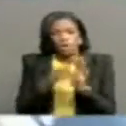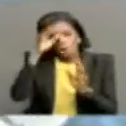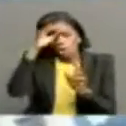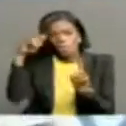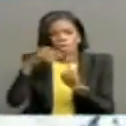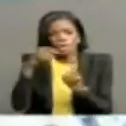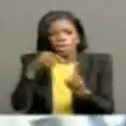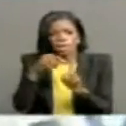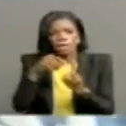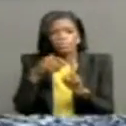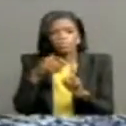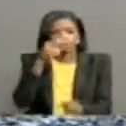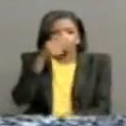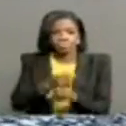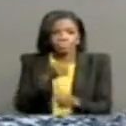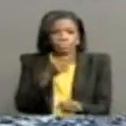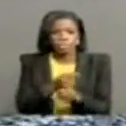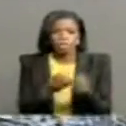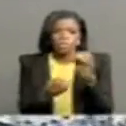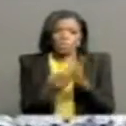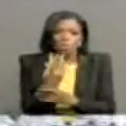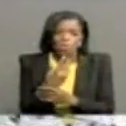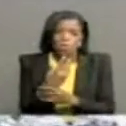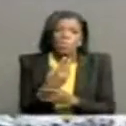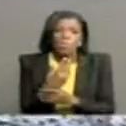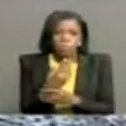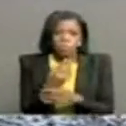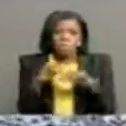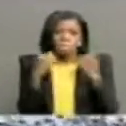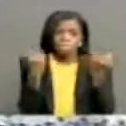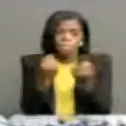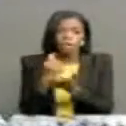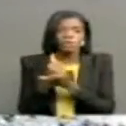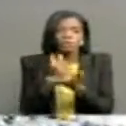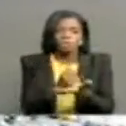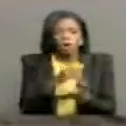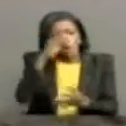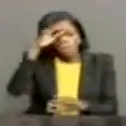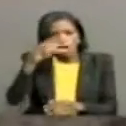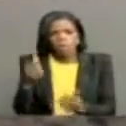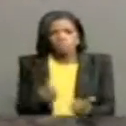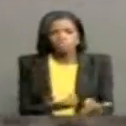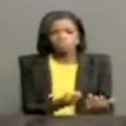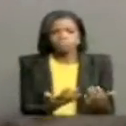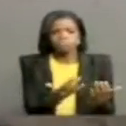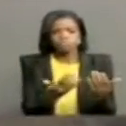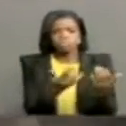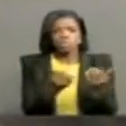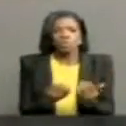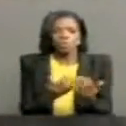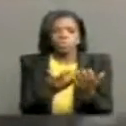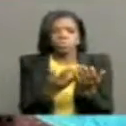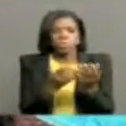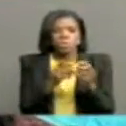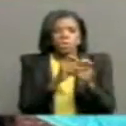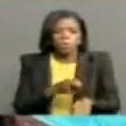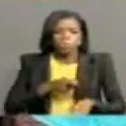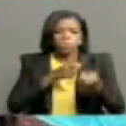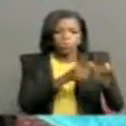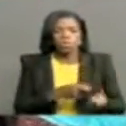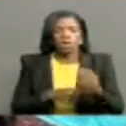o ferreiro, que perspectiva apoiar os camponeses da sua aldeia com o fabrico de enxadas, katanas, entre